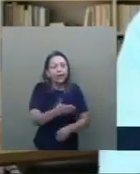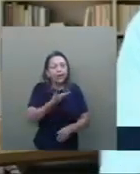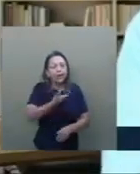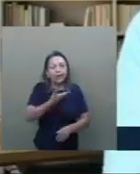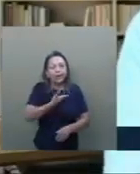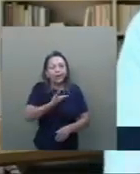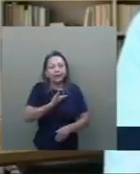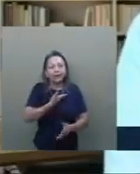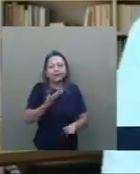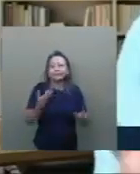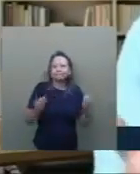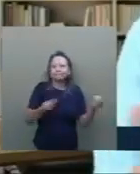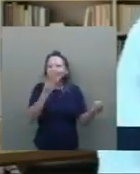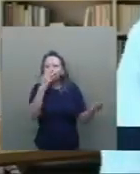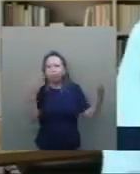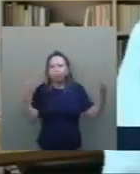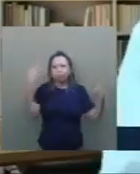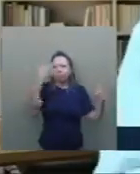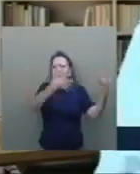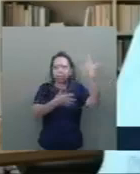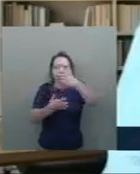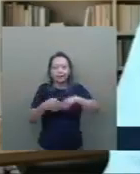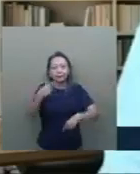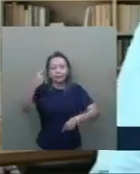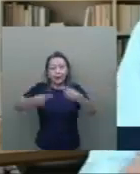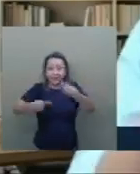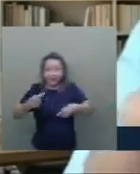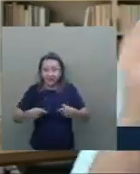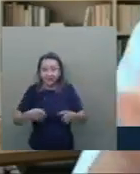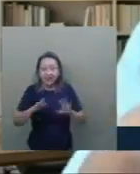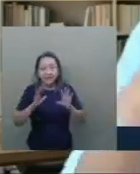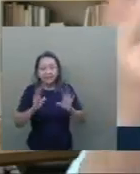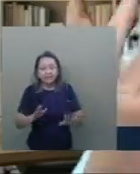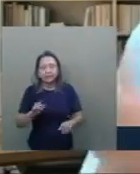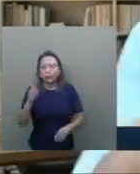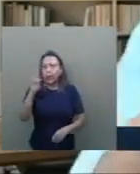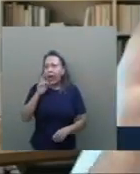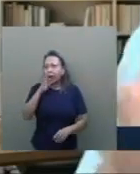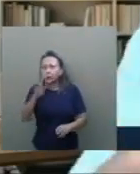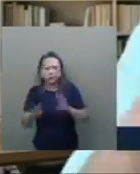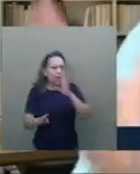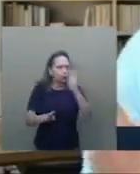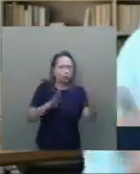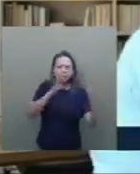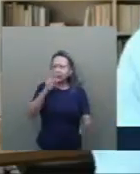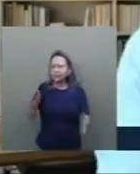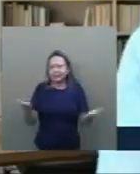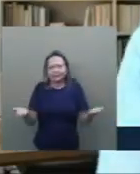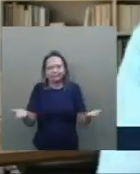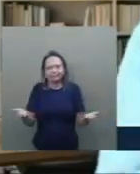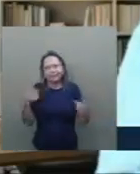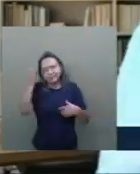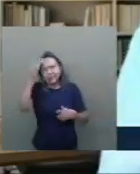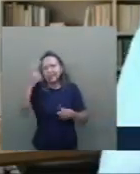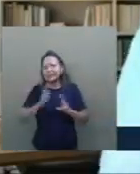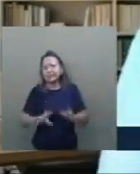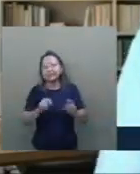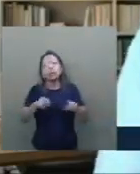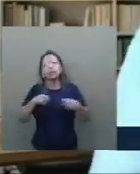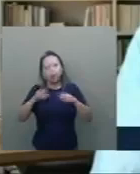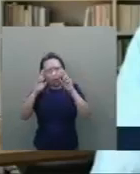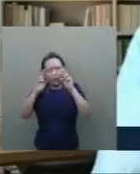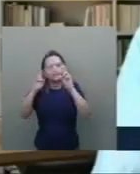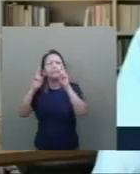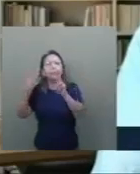de forma muito atravessada, eu diria, no debate, só acusando todo mundo. Não sei porquê, porque eu nunca vi ele assim. Eu tenho o maior respeito por